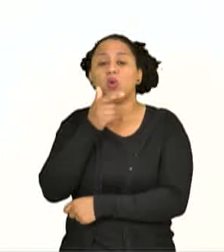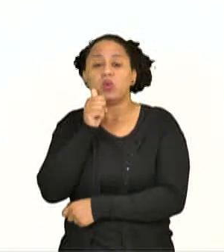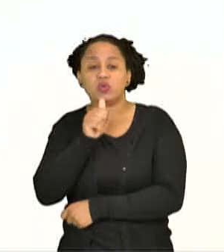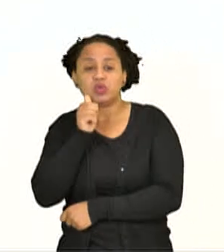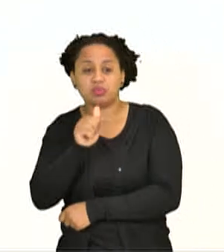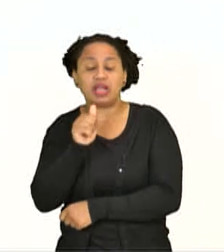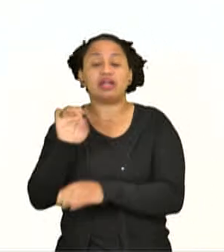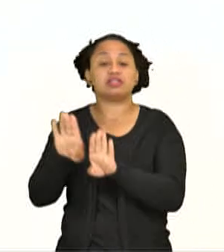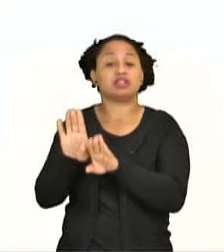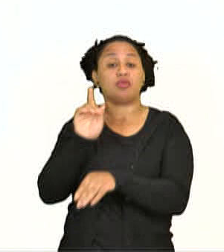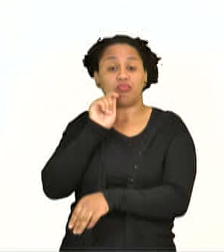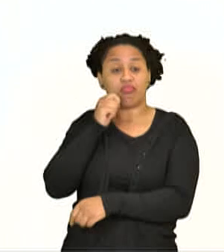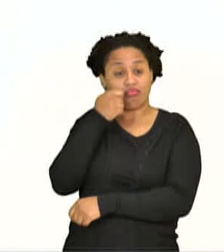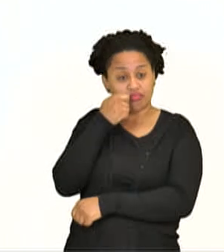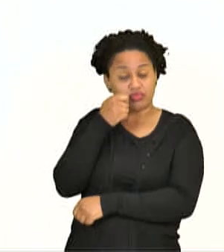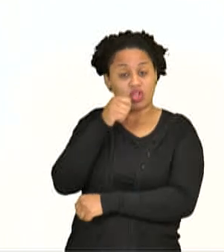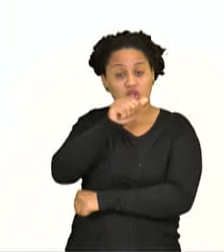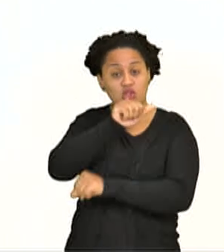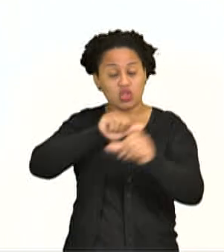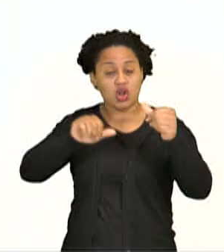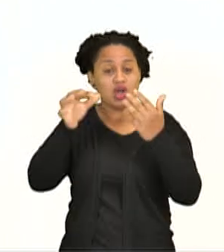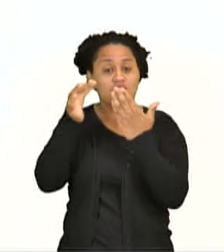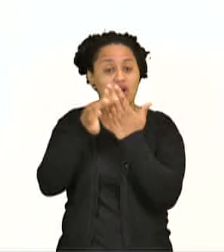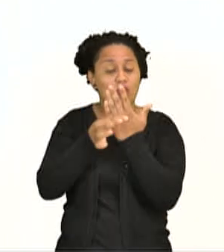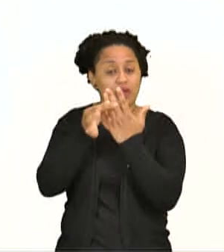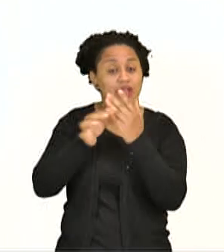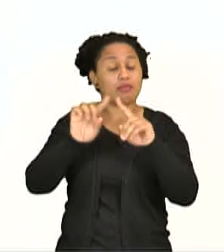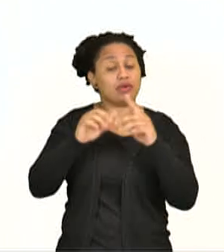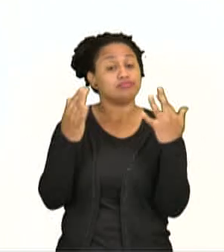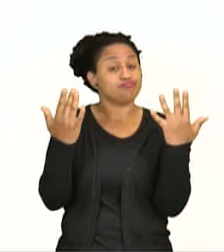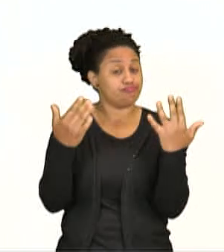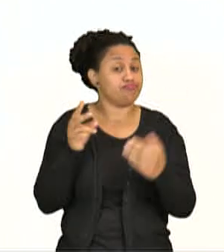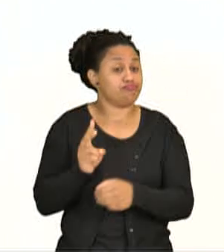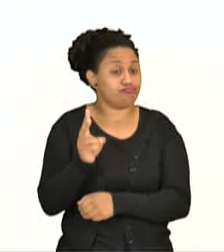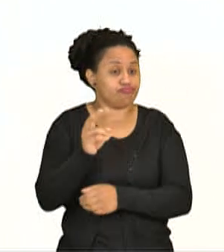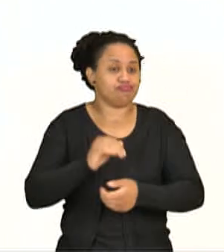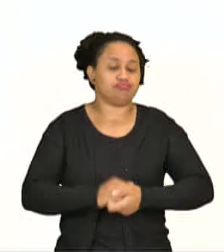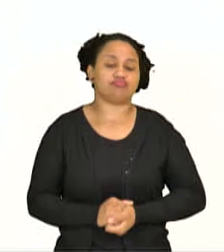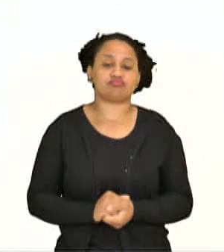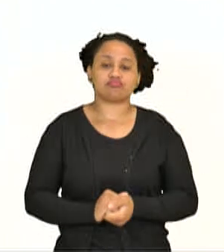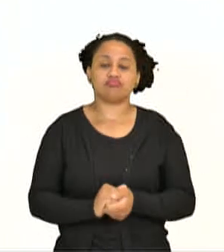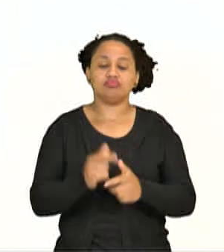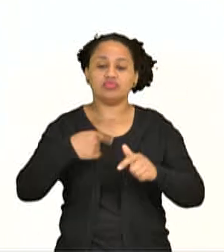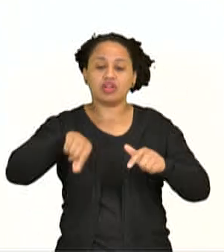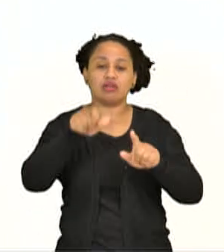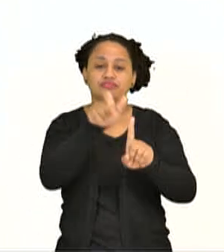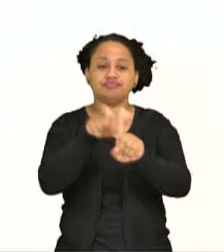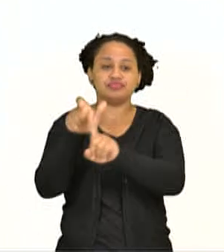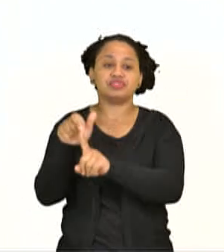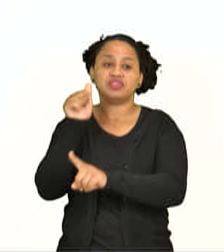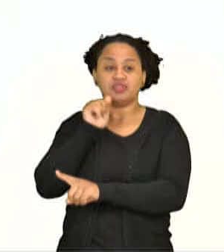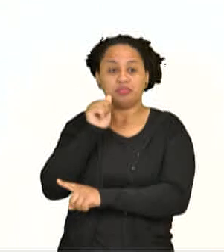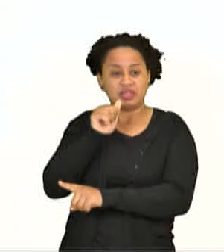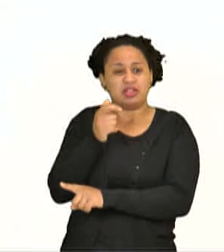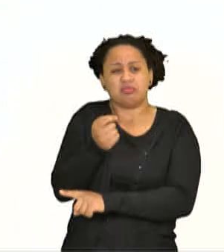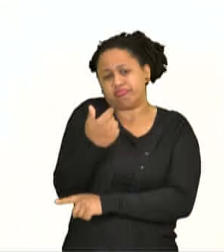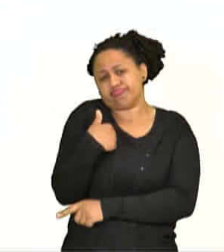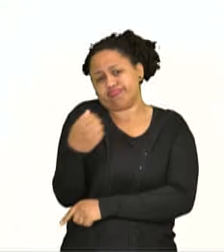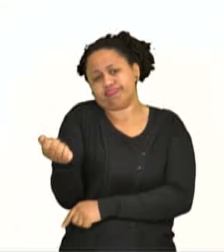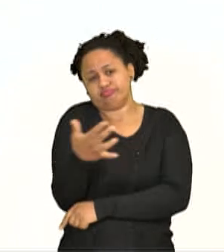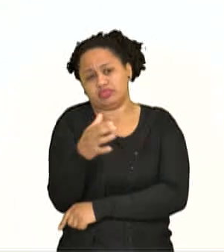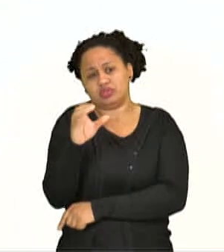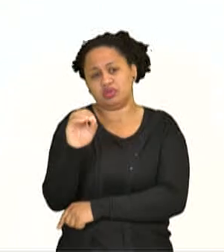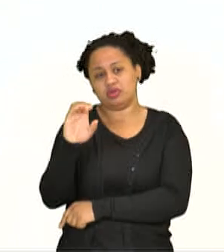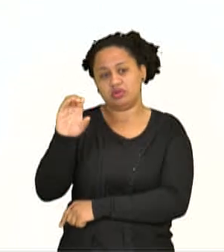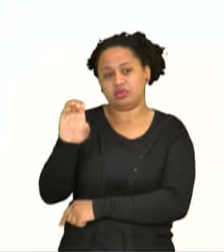Trocam-se os anéis, ficam-se os dedos. O elenco feminino traz pouca novidade, a Oceans, já